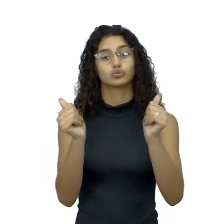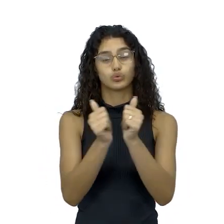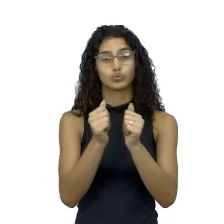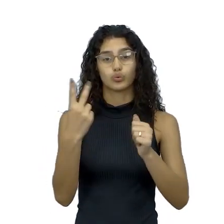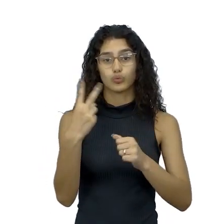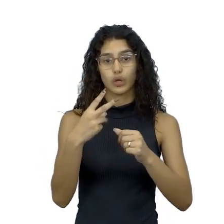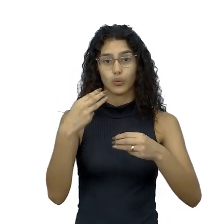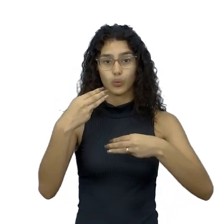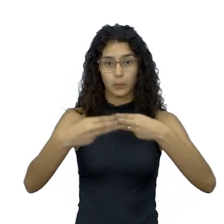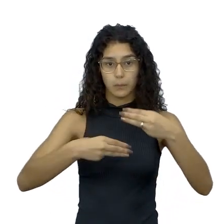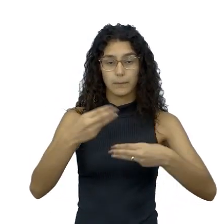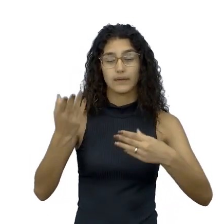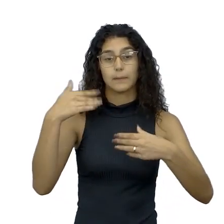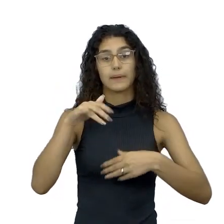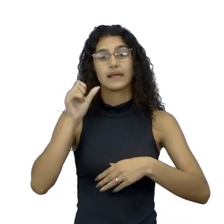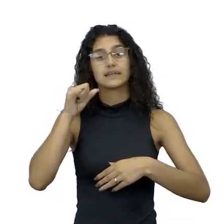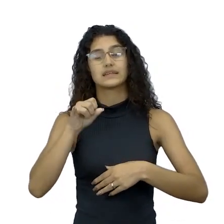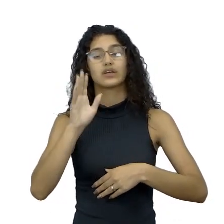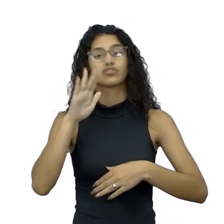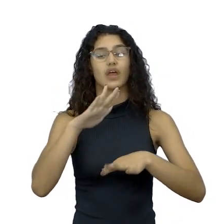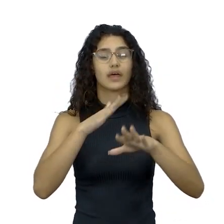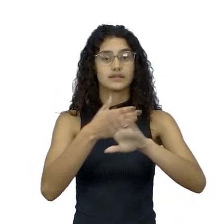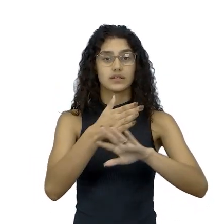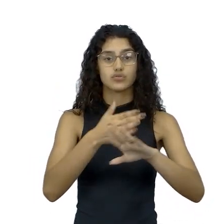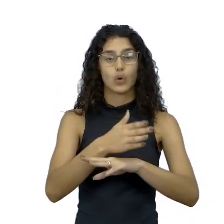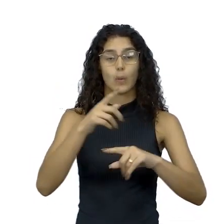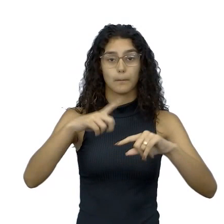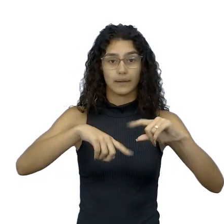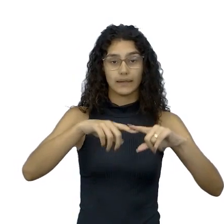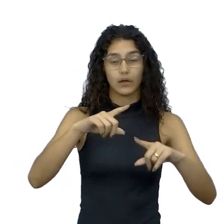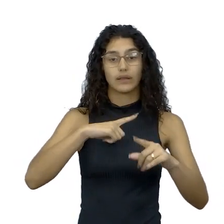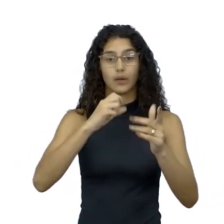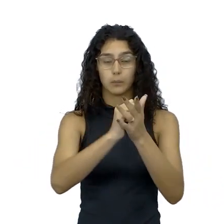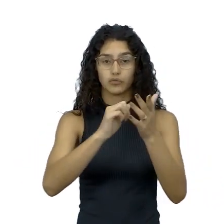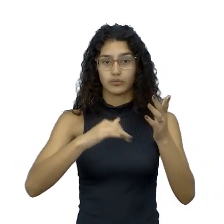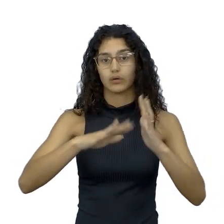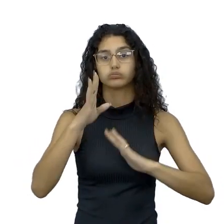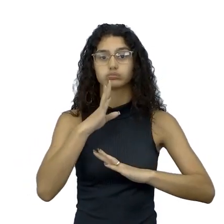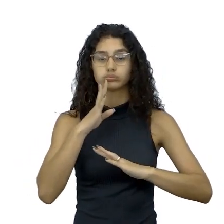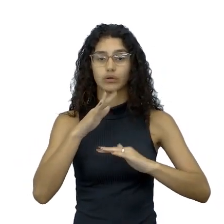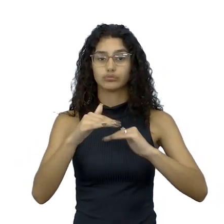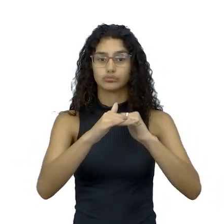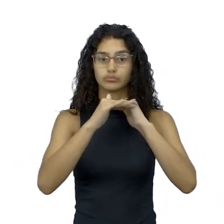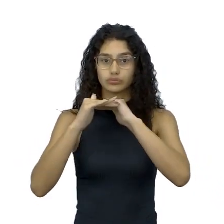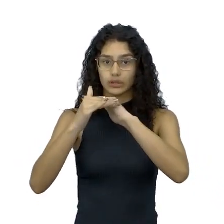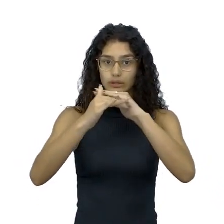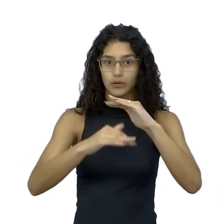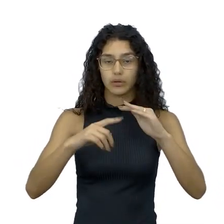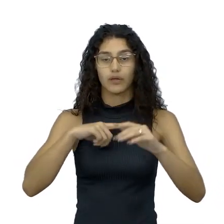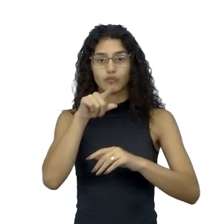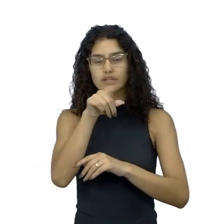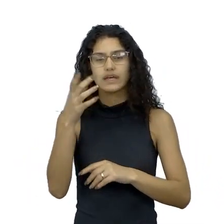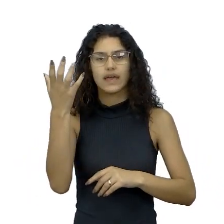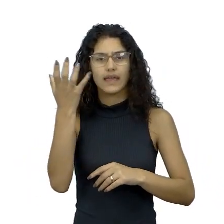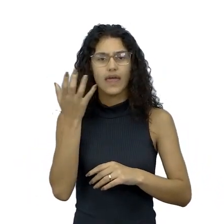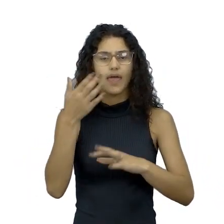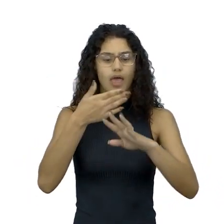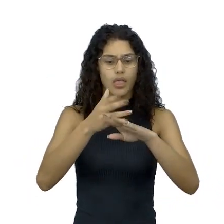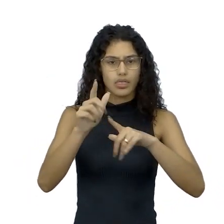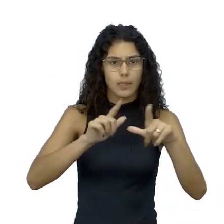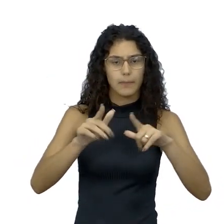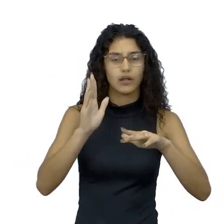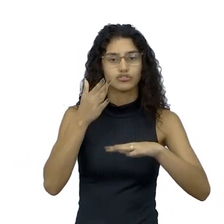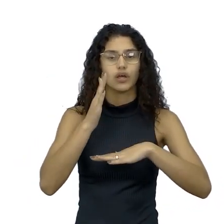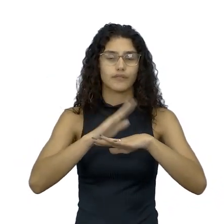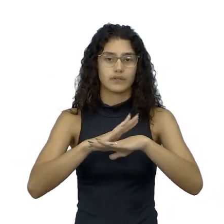segundo bimestre. Mas se você já acessou esse material, tem lá uma atividade bacana de equilíbrio químico e você quer adiantar, quer trabalhar